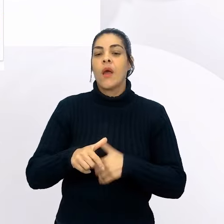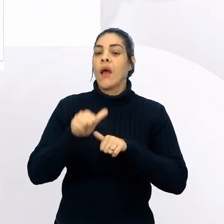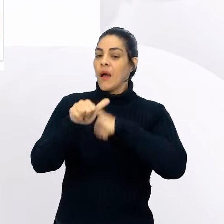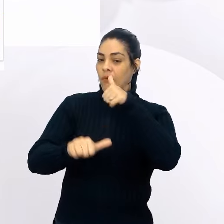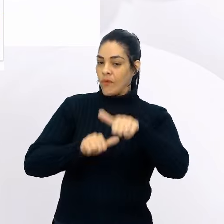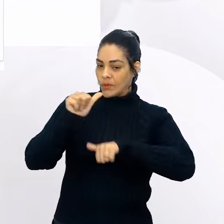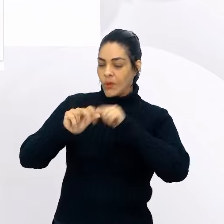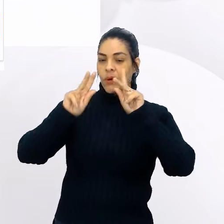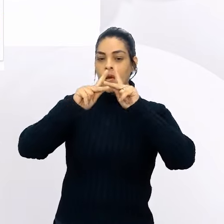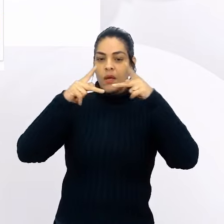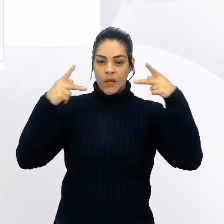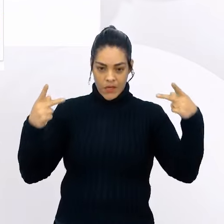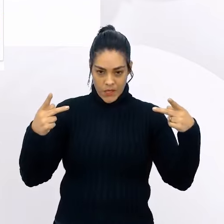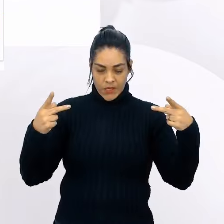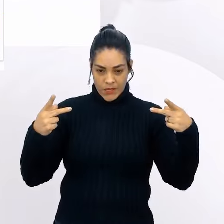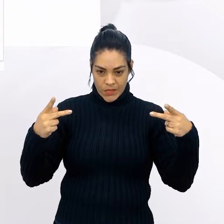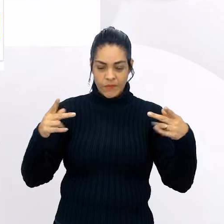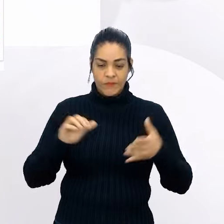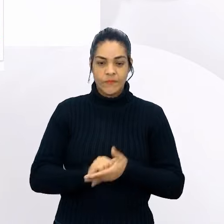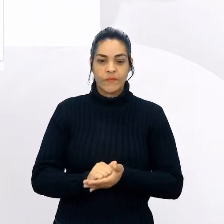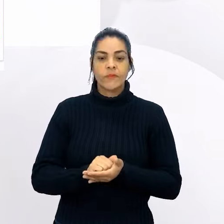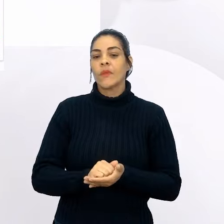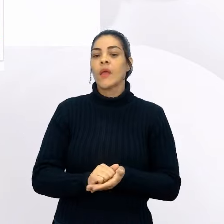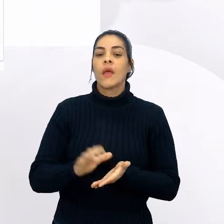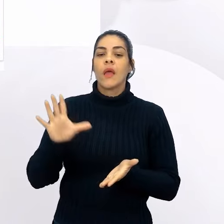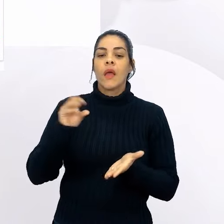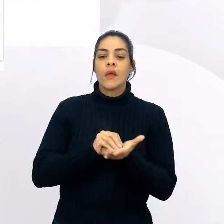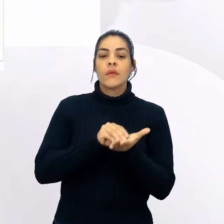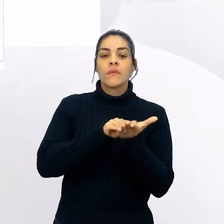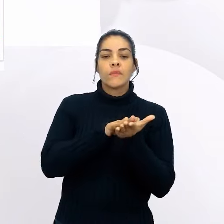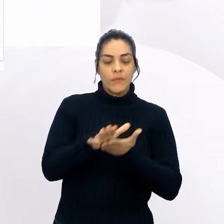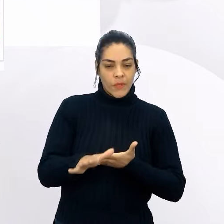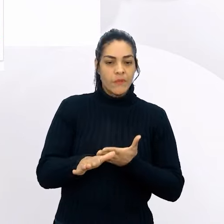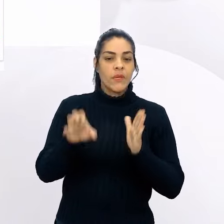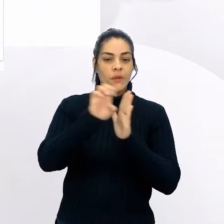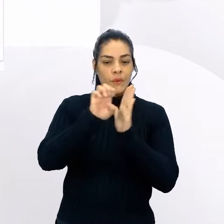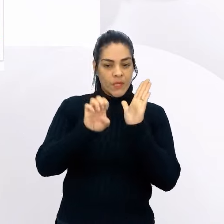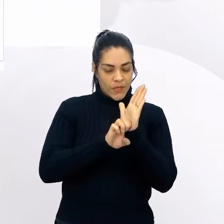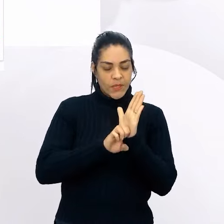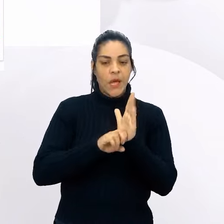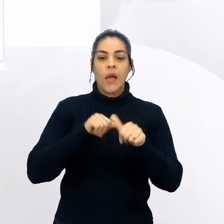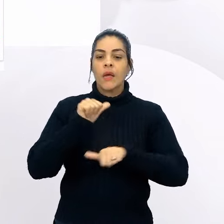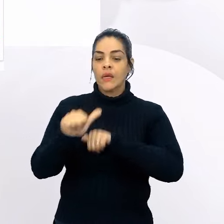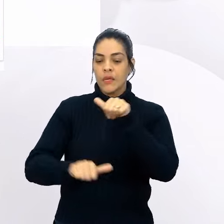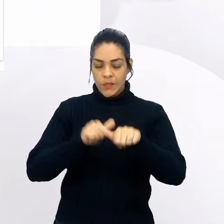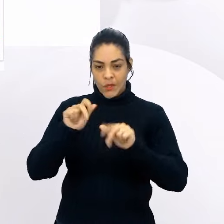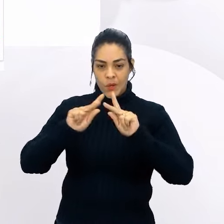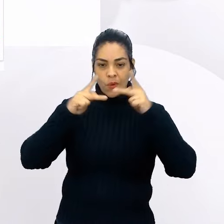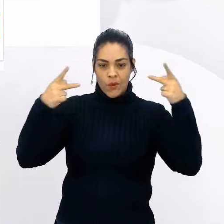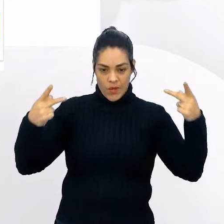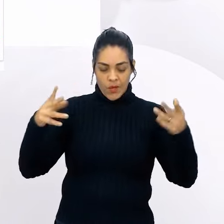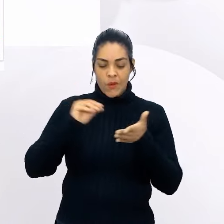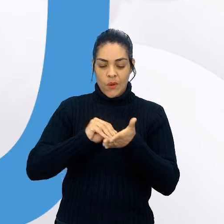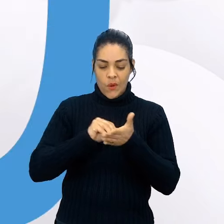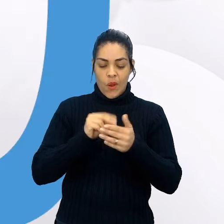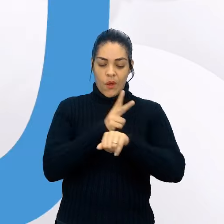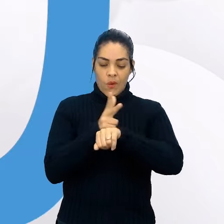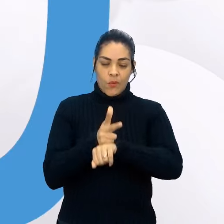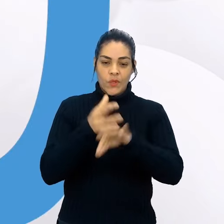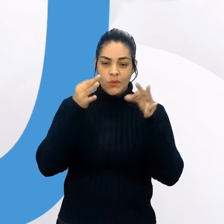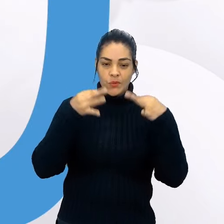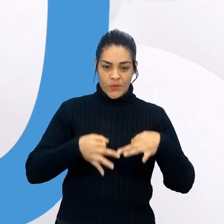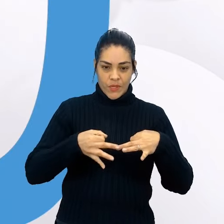link indo em editar como tá ali, ó. Eu vou lá em editar e troco o link para subir o vídeo certo.